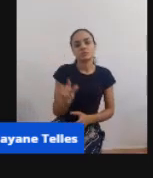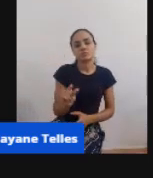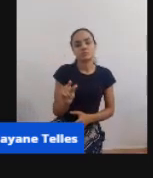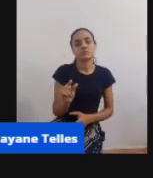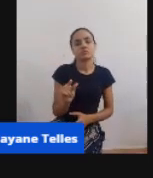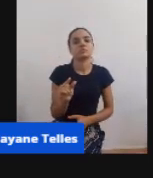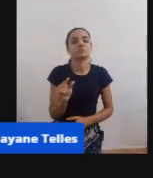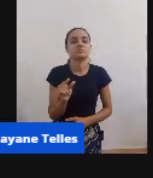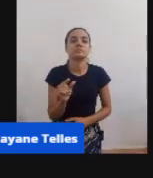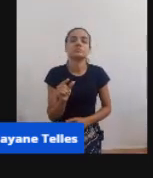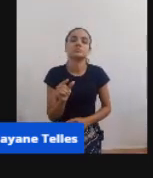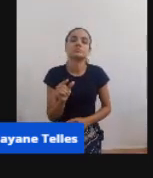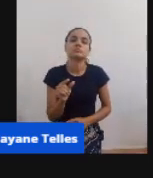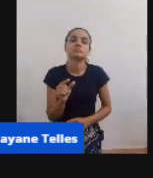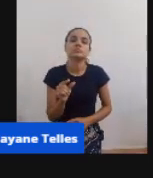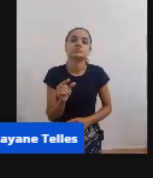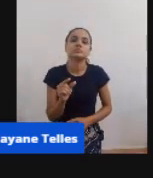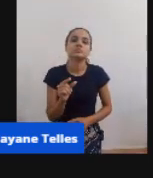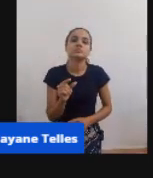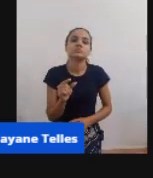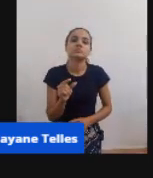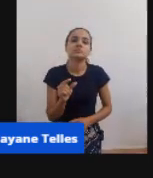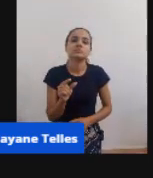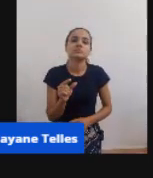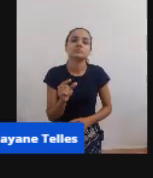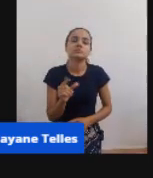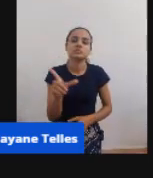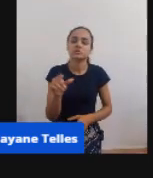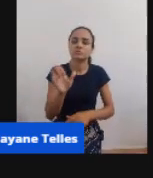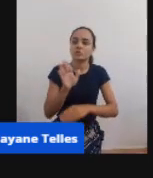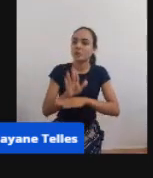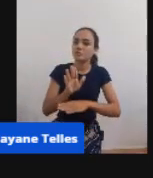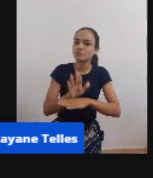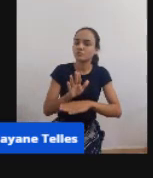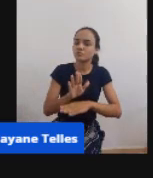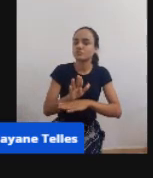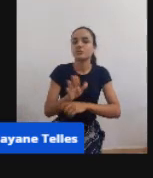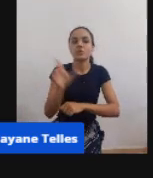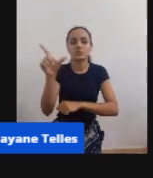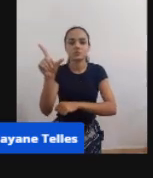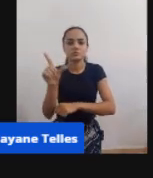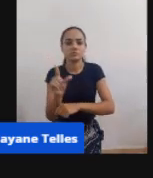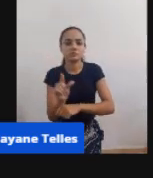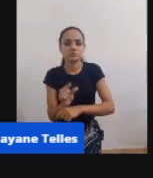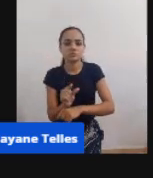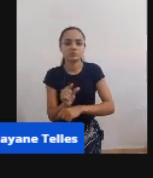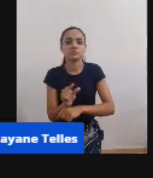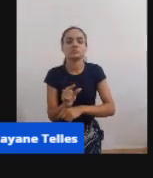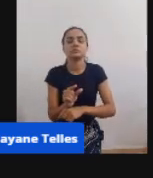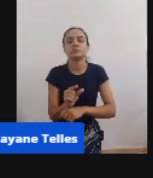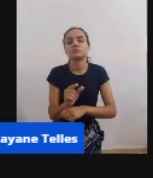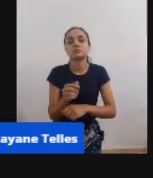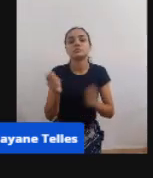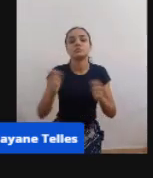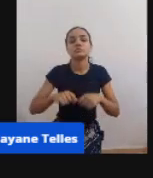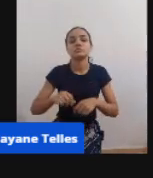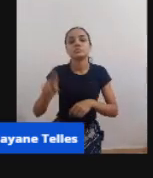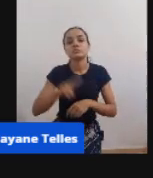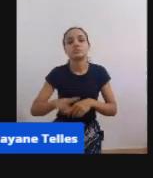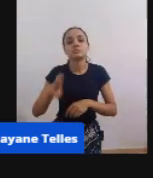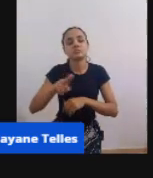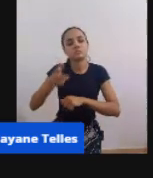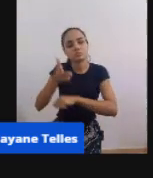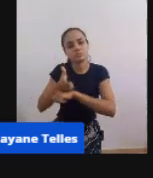tentar minimizar as dúvidas, que são imediatas. Aí nós podemos utilizar áudios, nós podemos utilizar vídeos. É